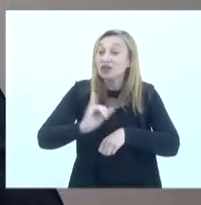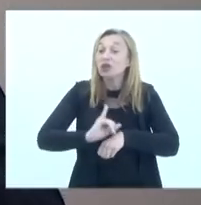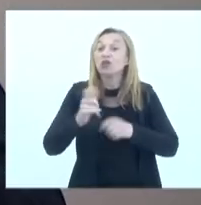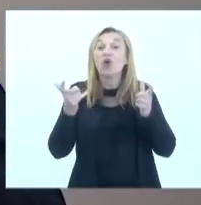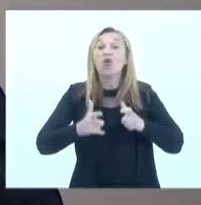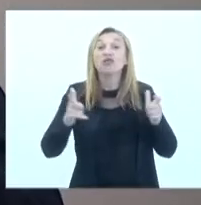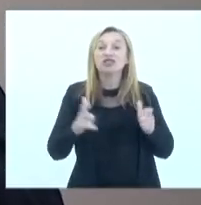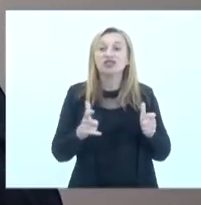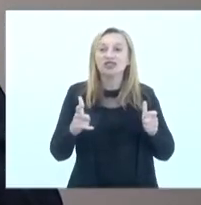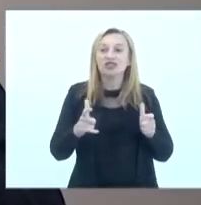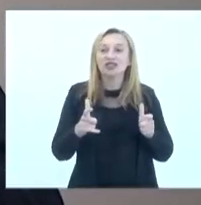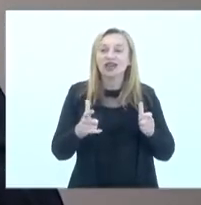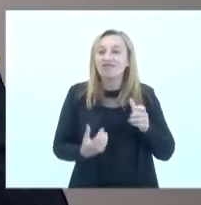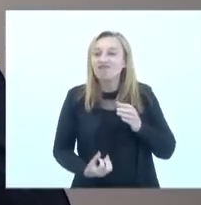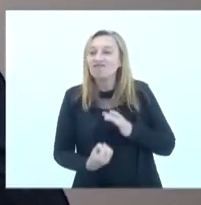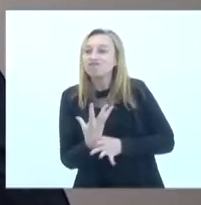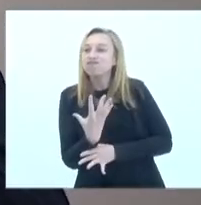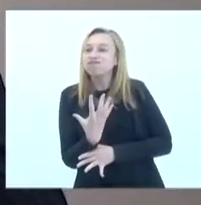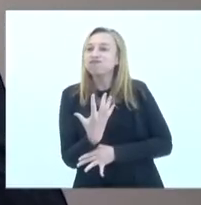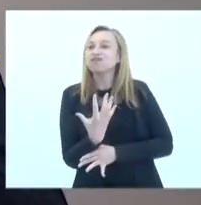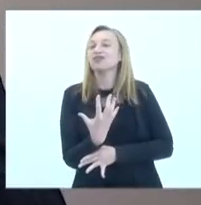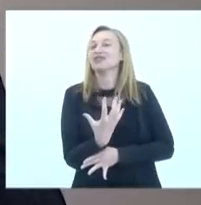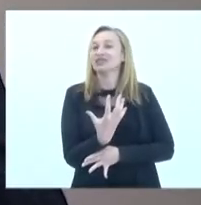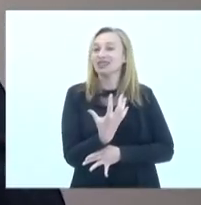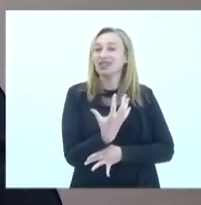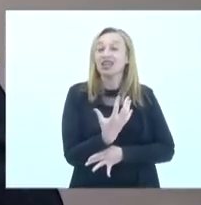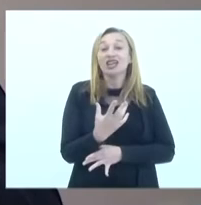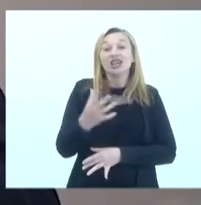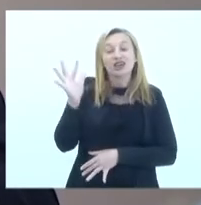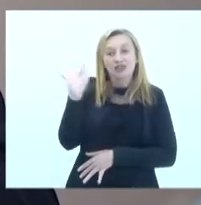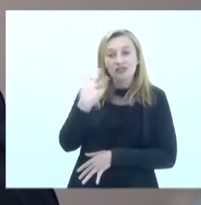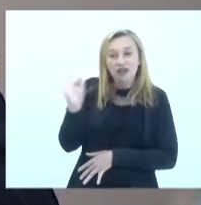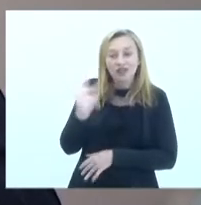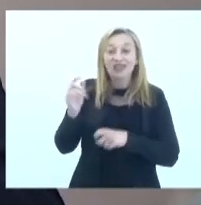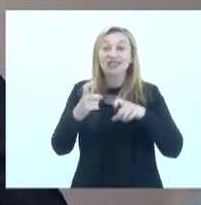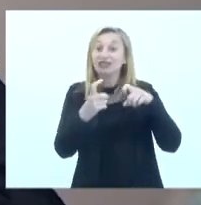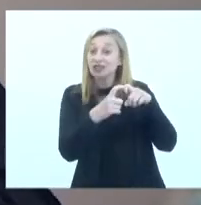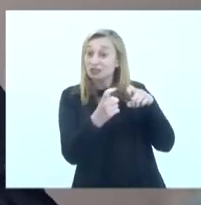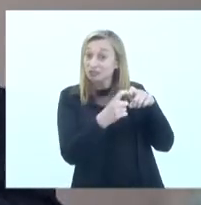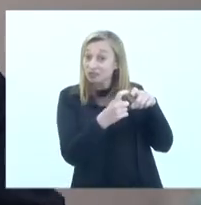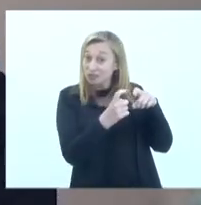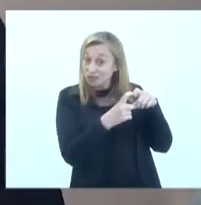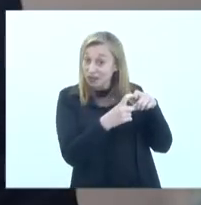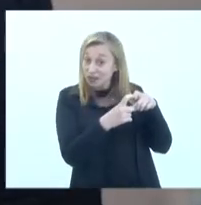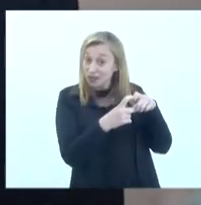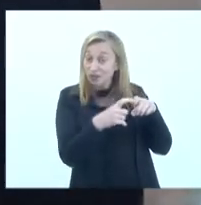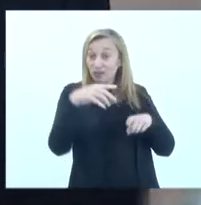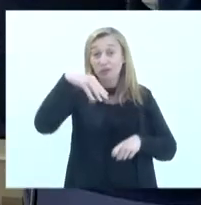será instalada a Faculdade de Medicina.